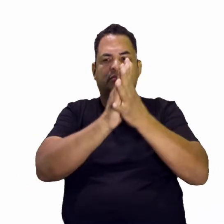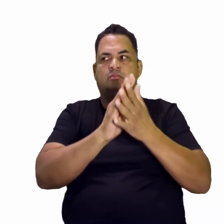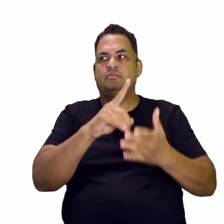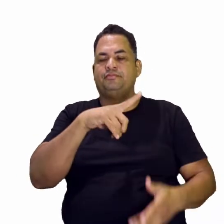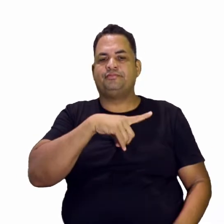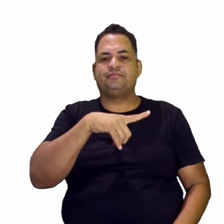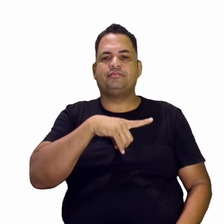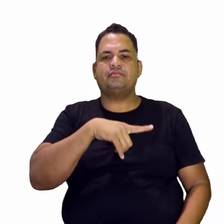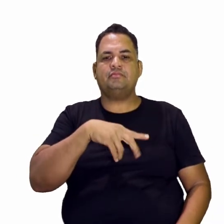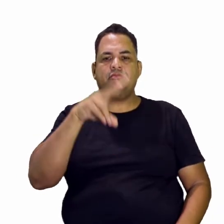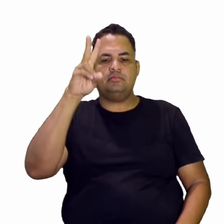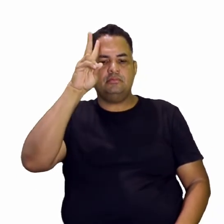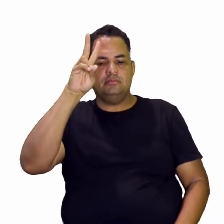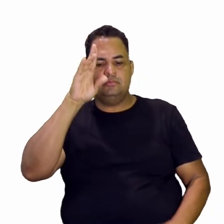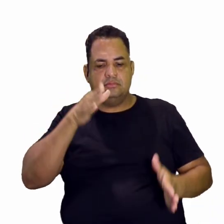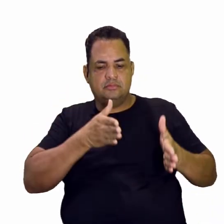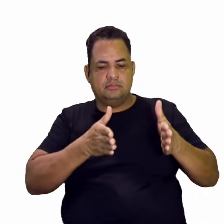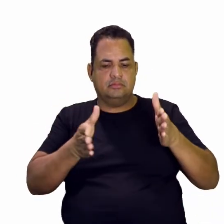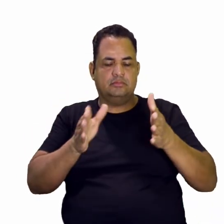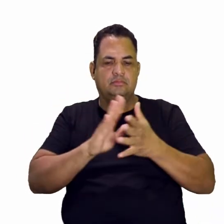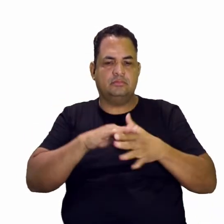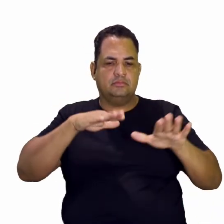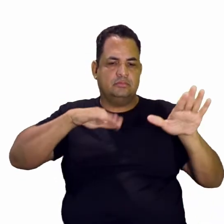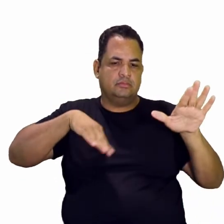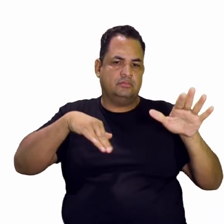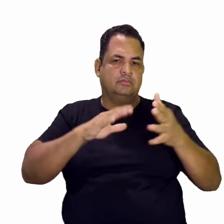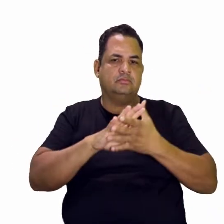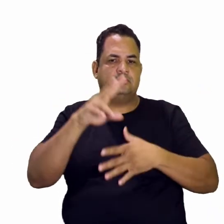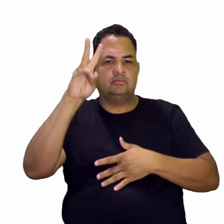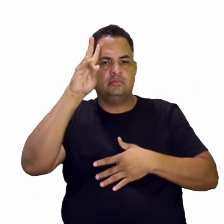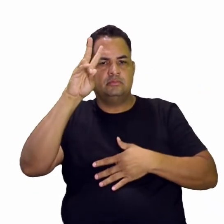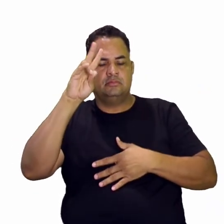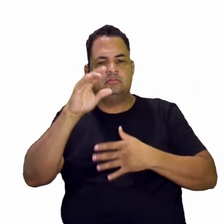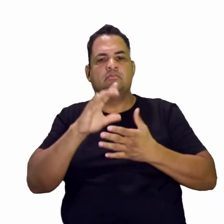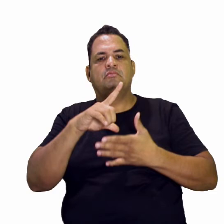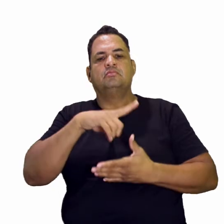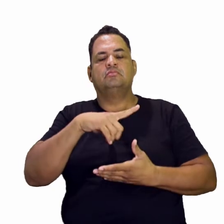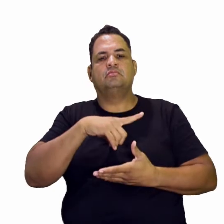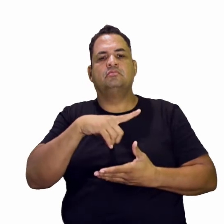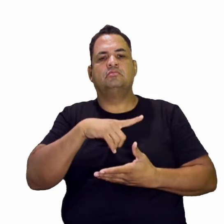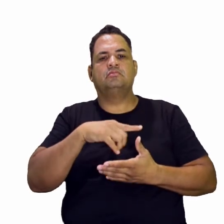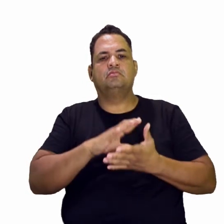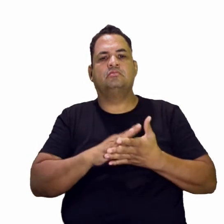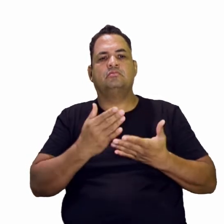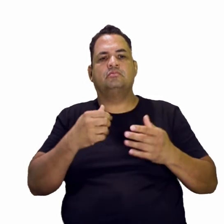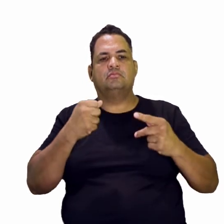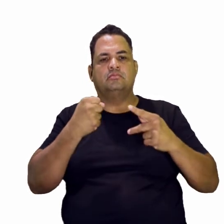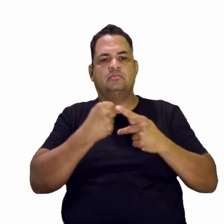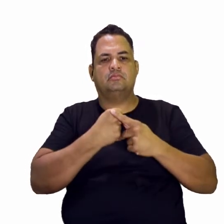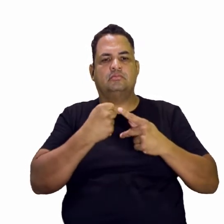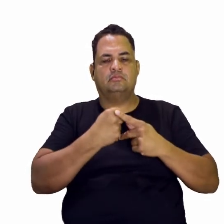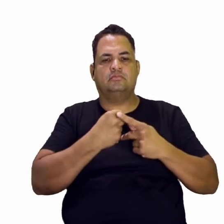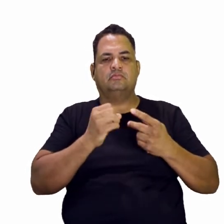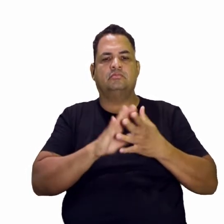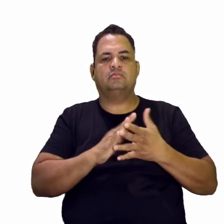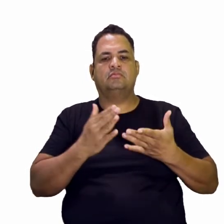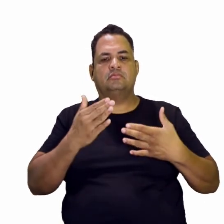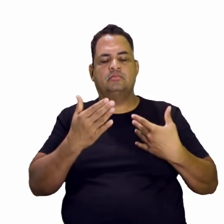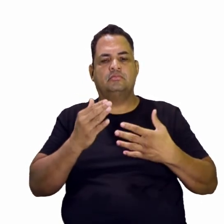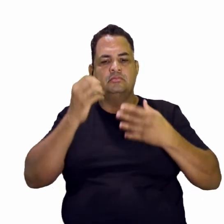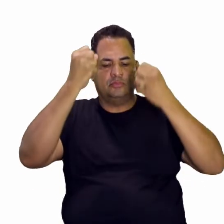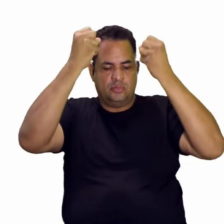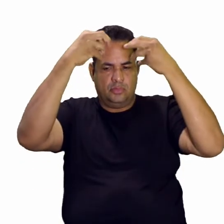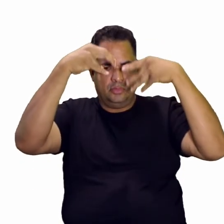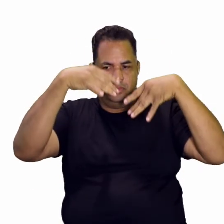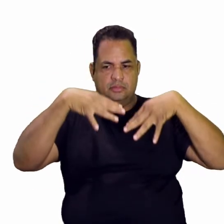daquele banho lá no final de semana, você lembra que pode ter ali, pode não, tem muitos protozoários ali tomando banho junto com você, tá